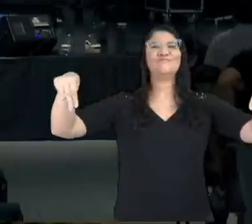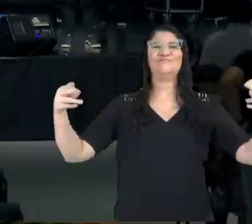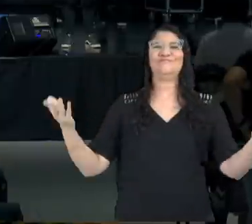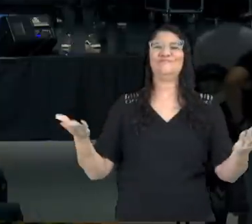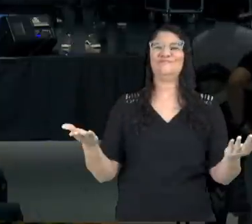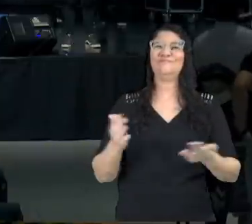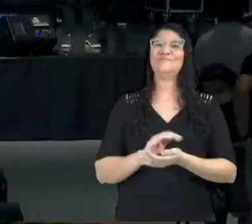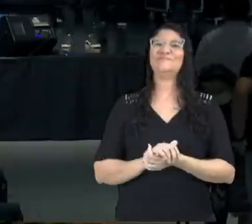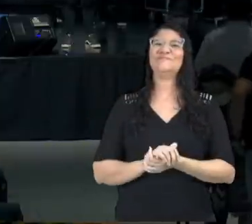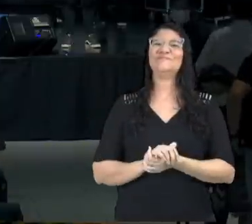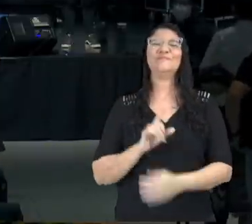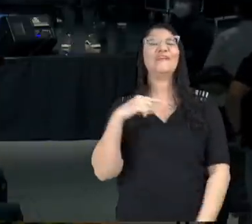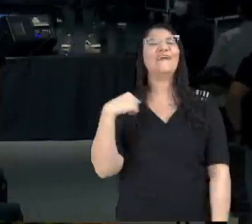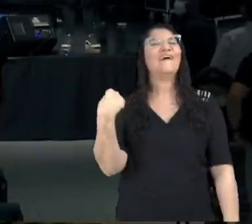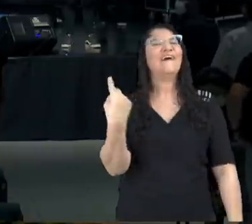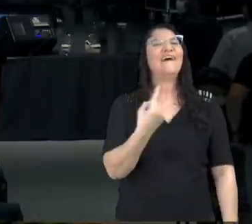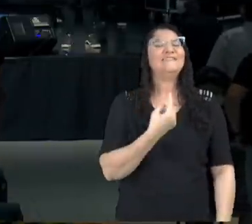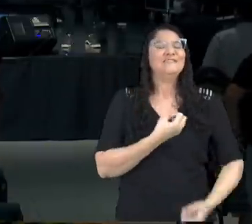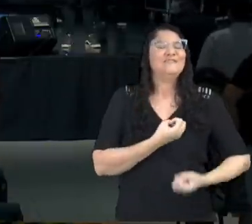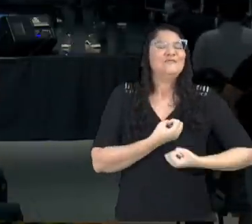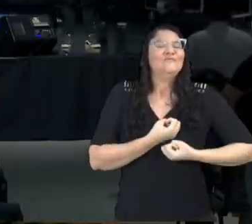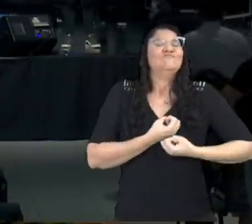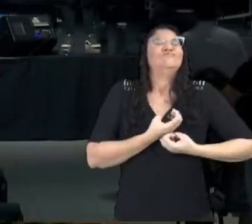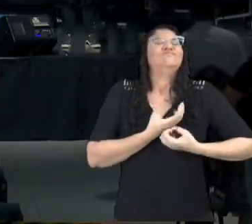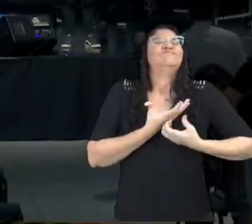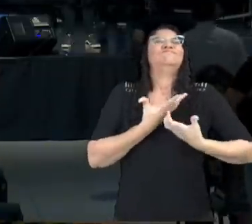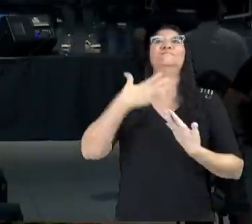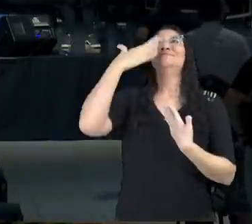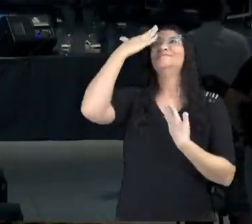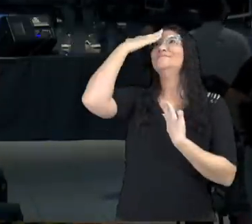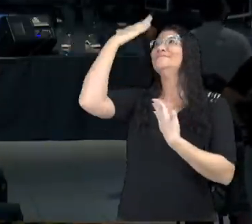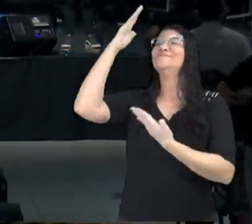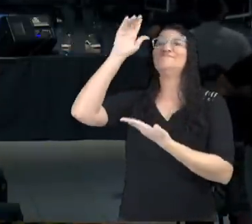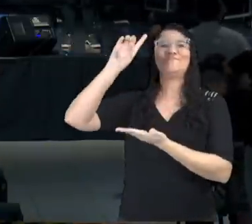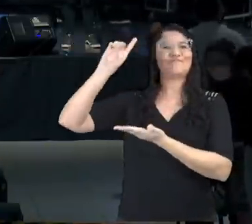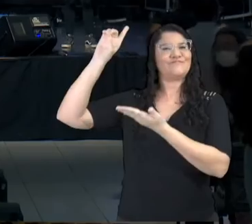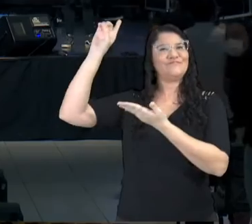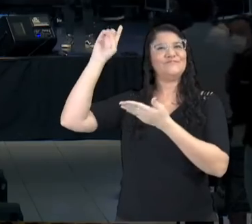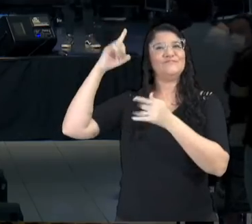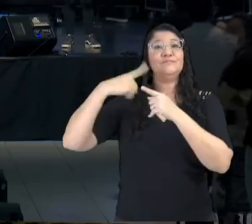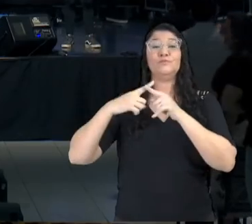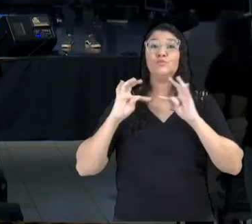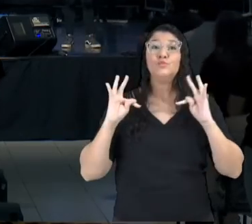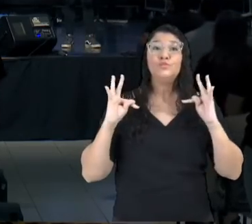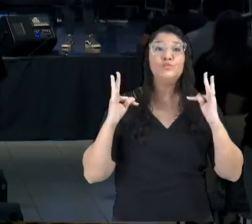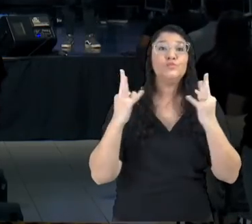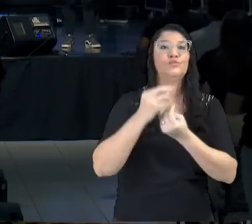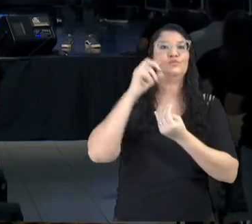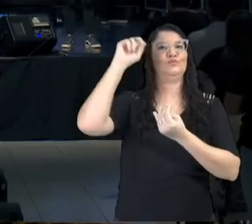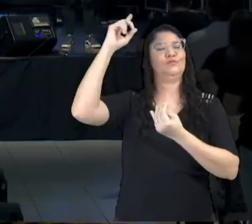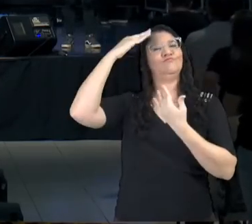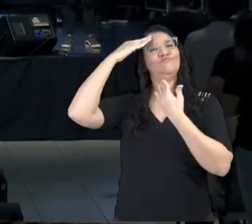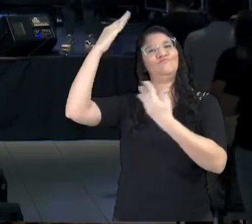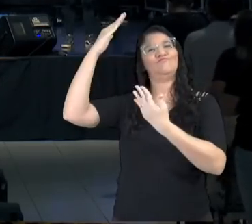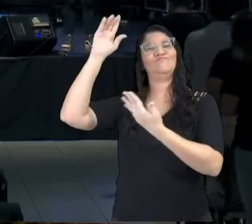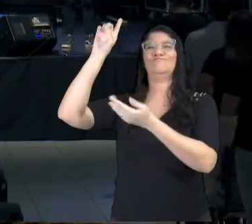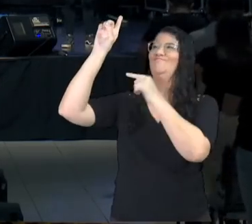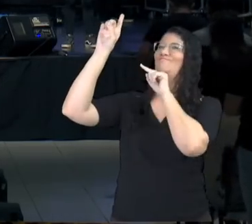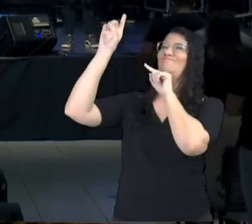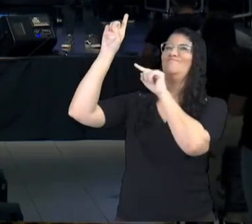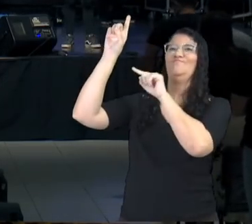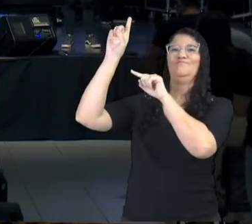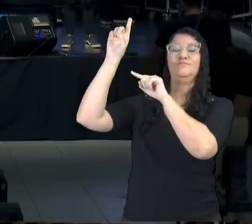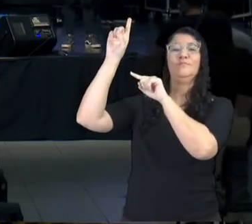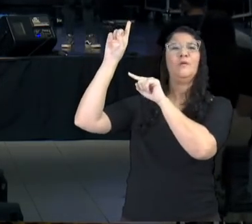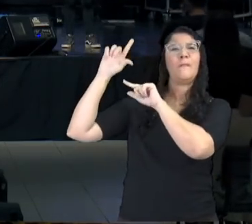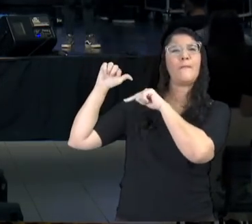Que a gente enche o nosso coração de gratidão ao Senhor por tudo quanto Ele tem feito. Esse é o dia que o Senhor fez, devemos nos alegrar nele, devemos entregar esse